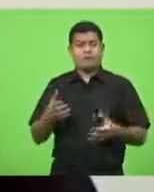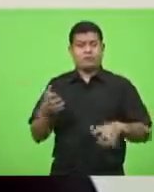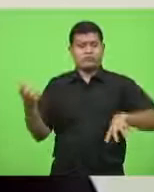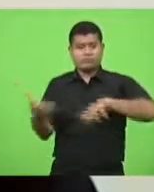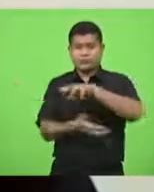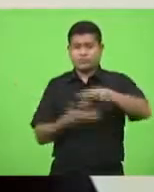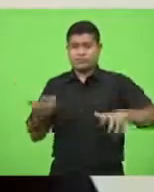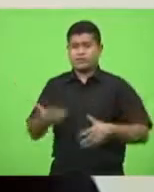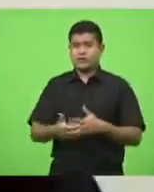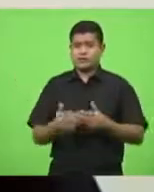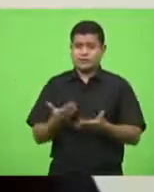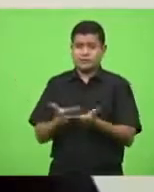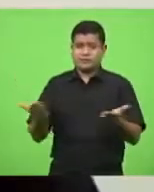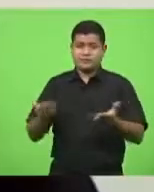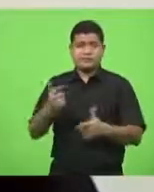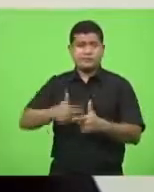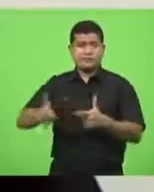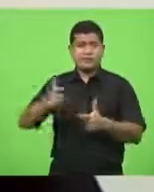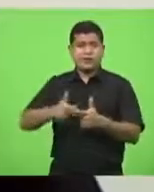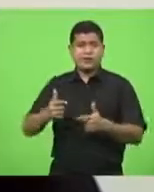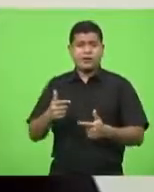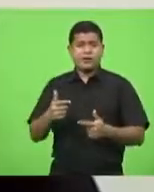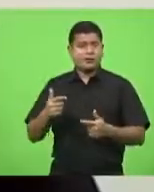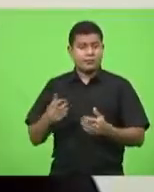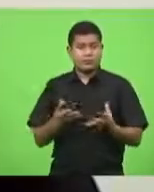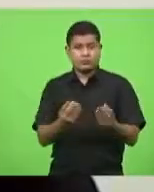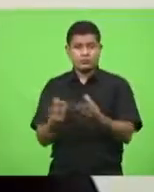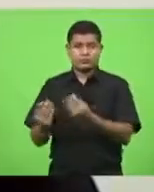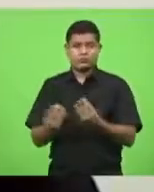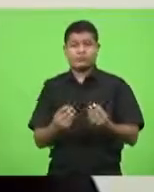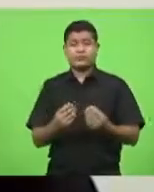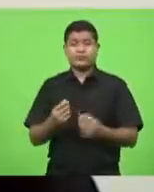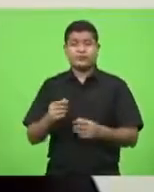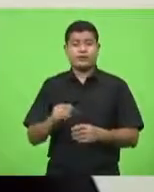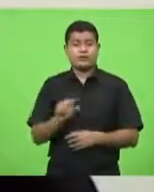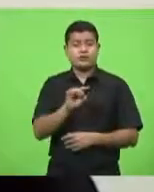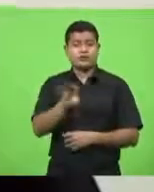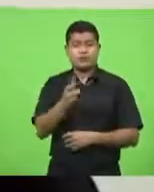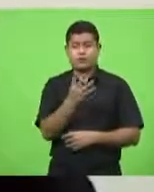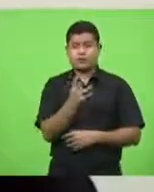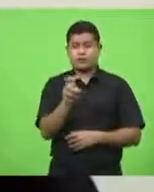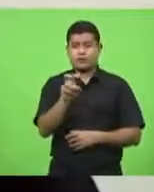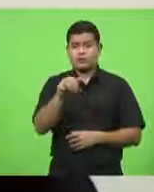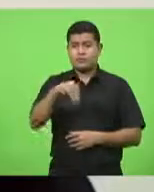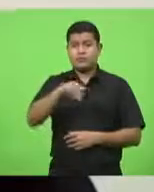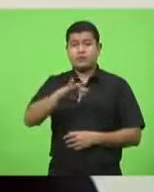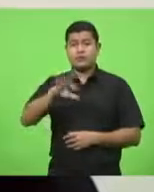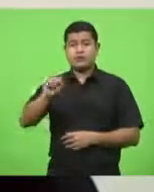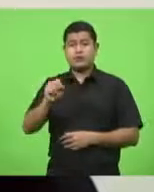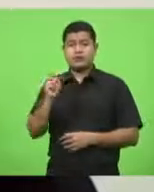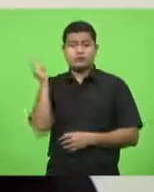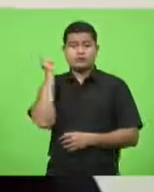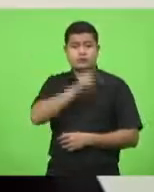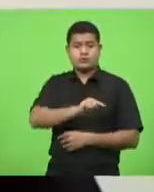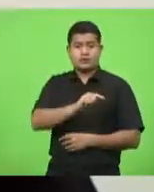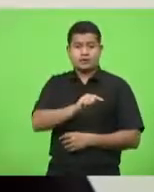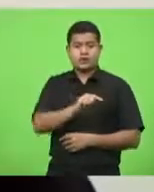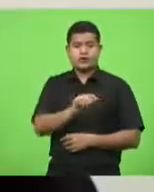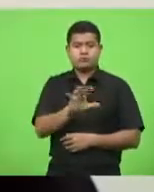dos alimentos. Apenas 45 milhões de pessoas vão receber o